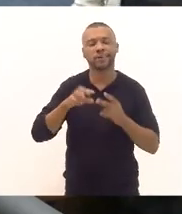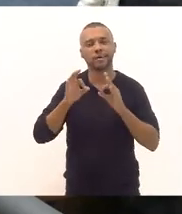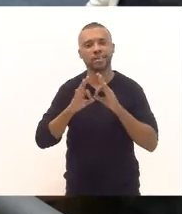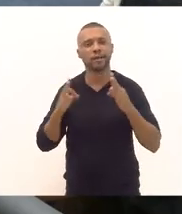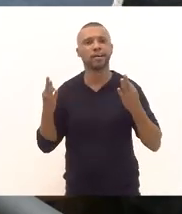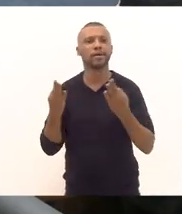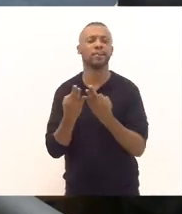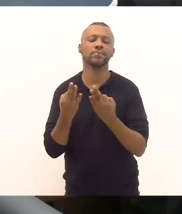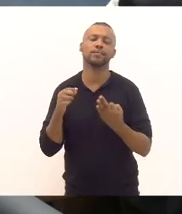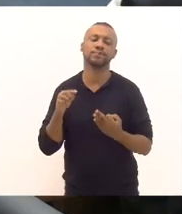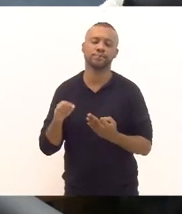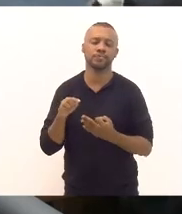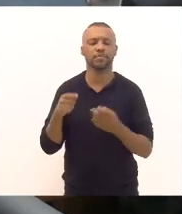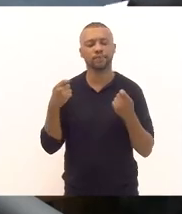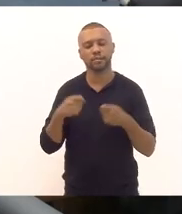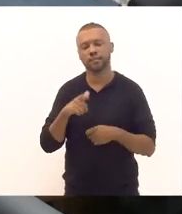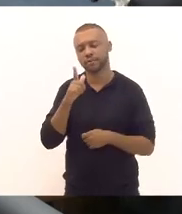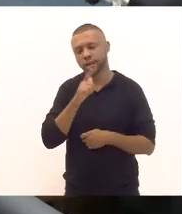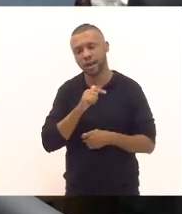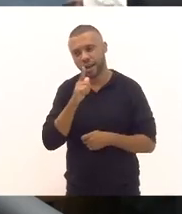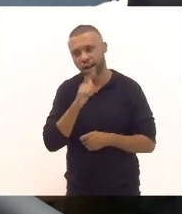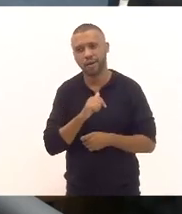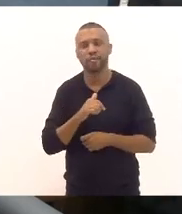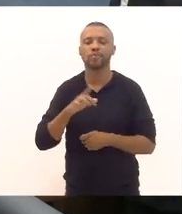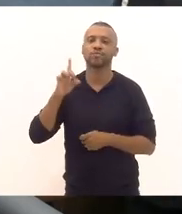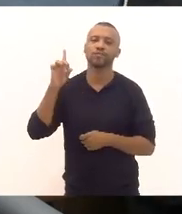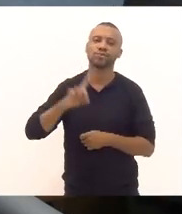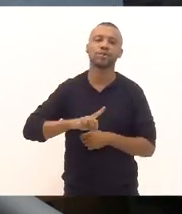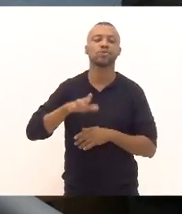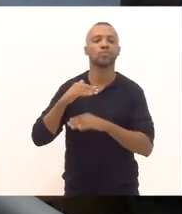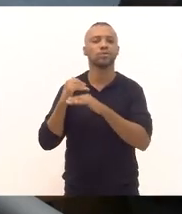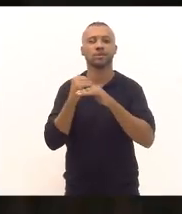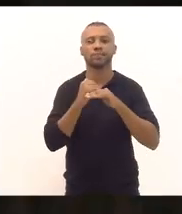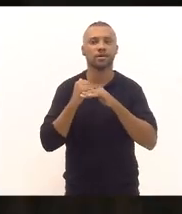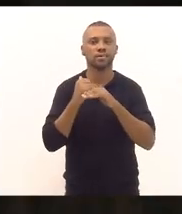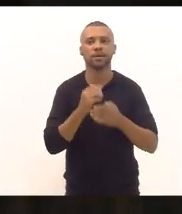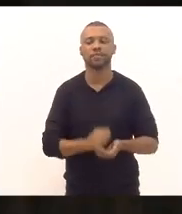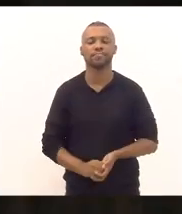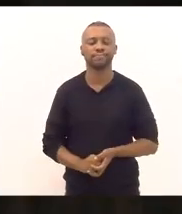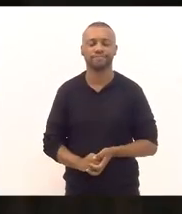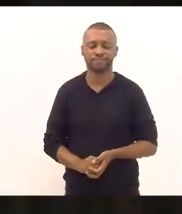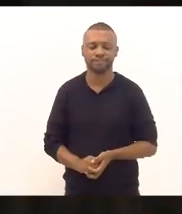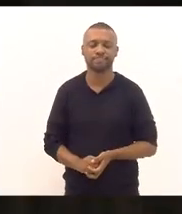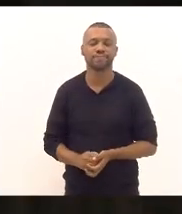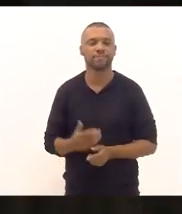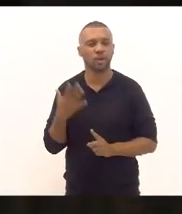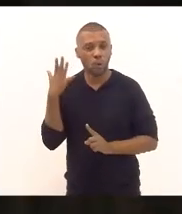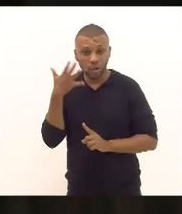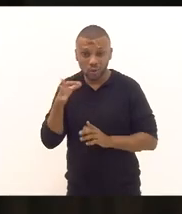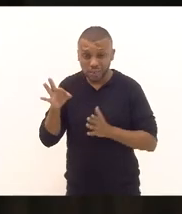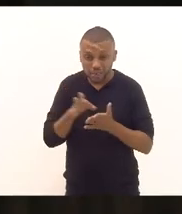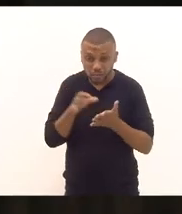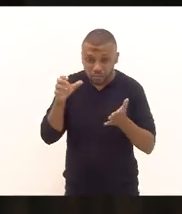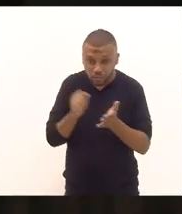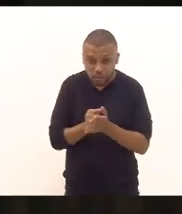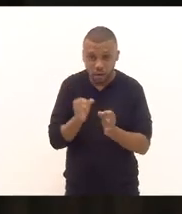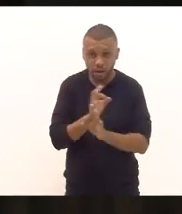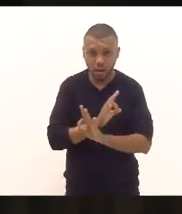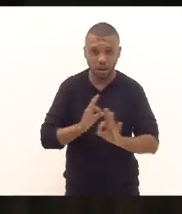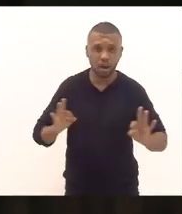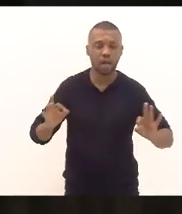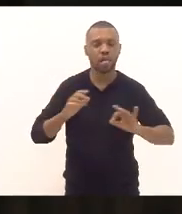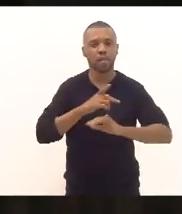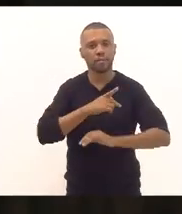famílias precisam de água água é um direito Universal não havendo mais oradores inscritos a